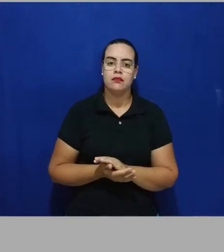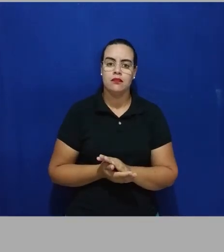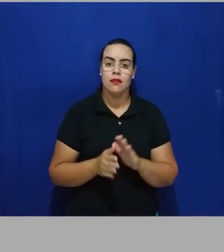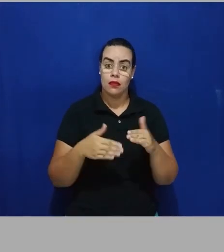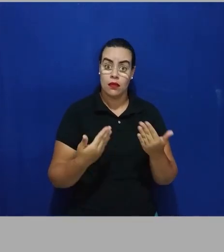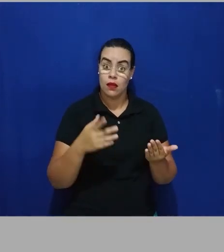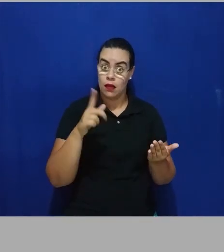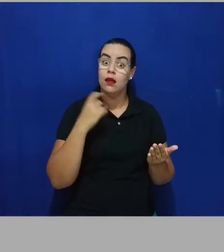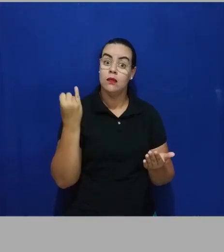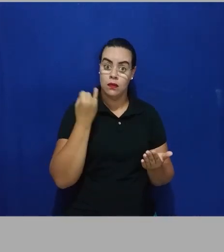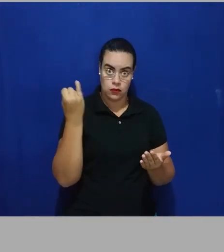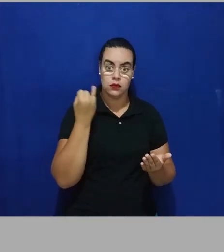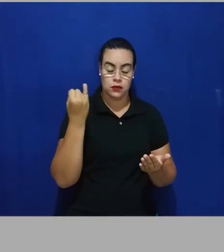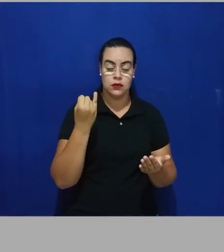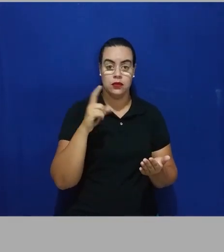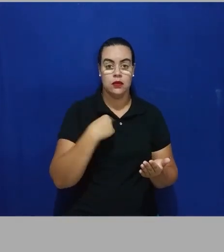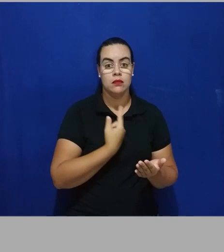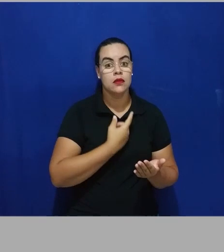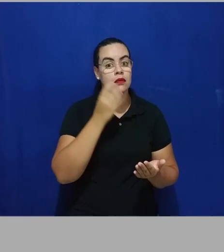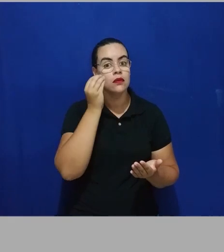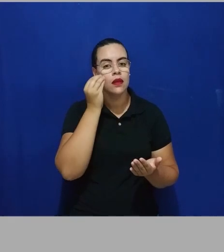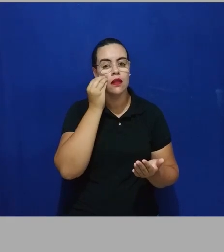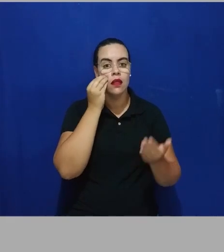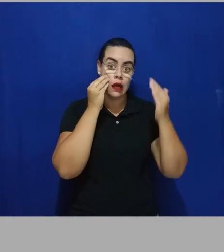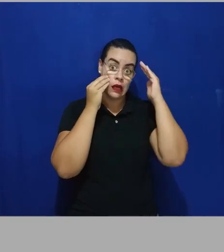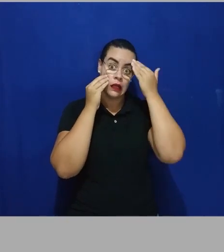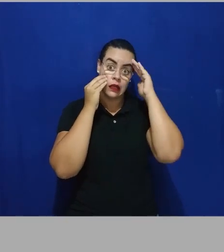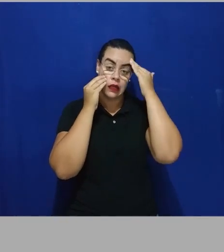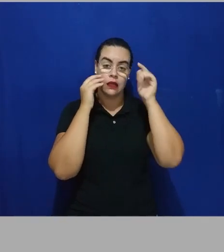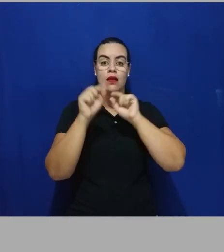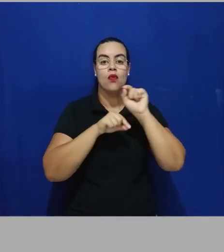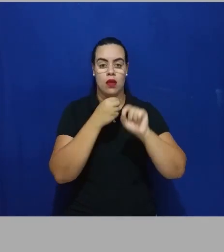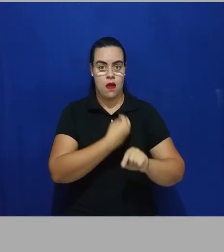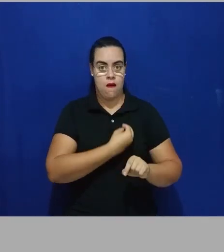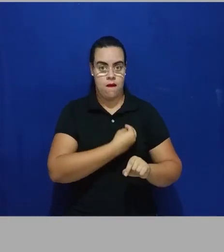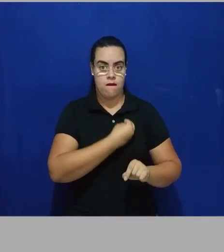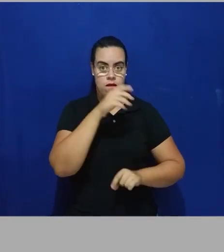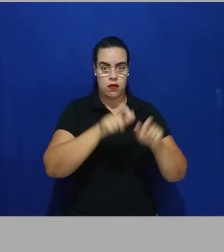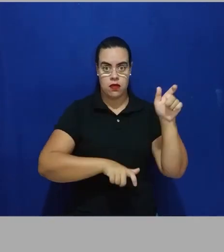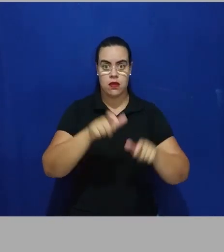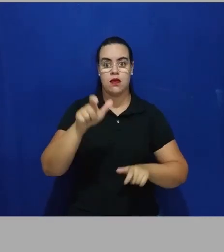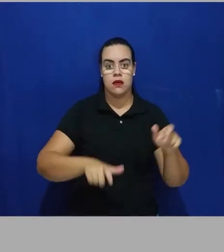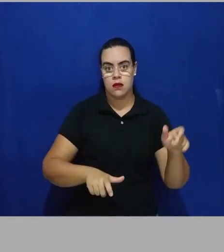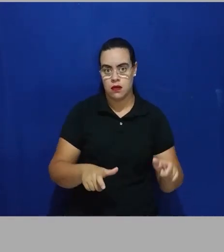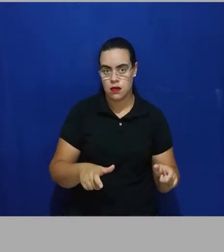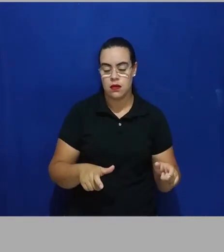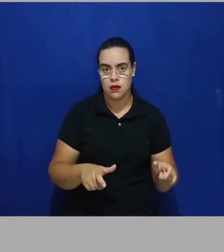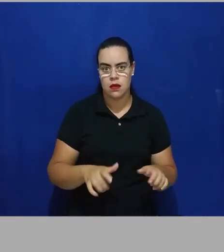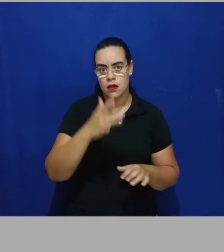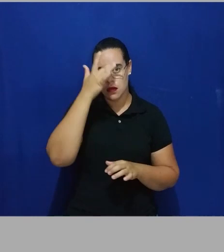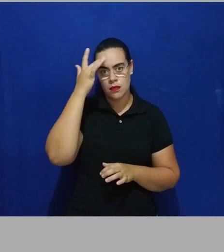gente tentar então compreender a vida dessas pessoas. Uma pessoa idosa, ela não está